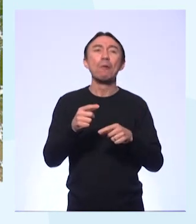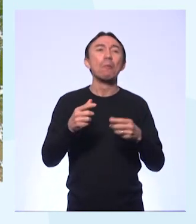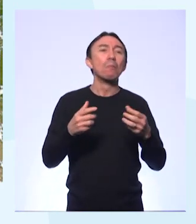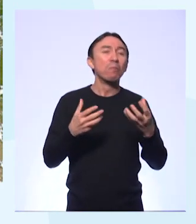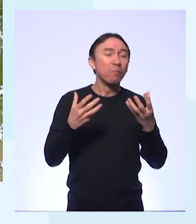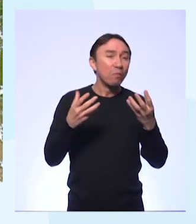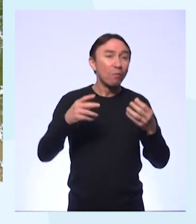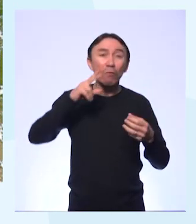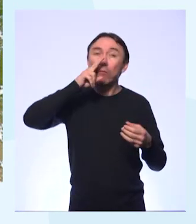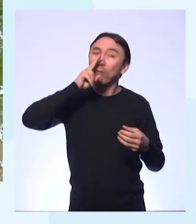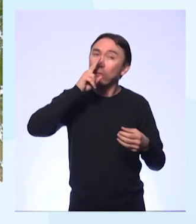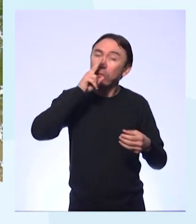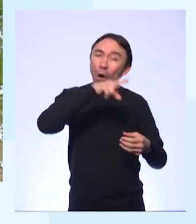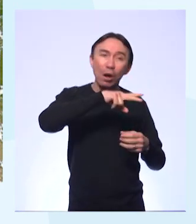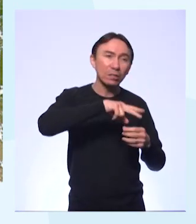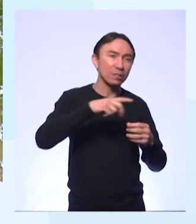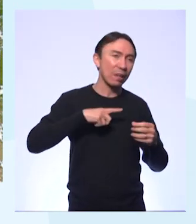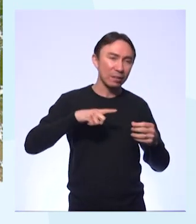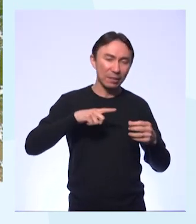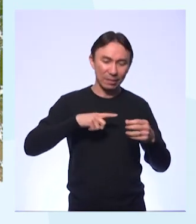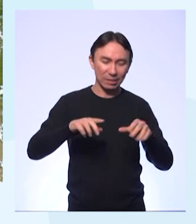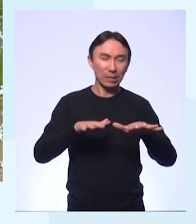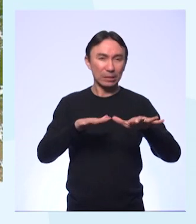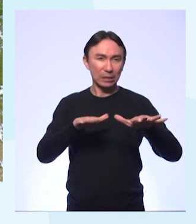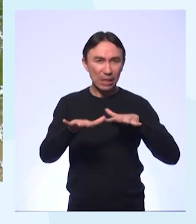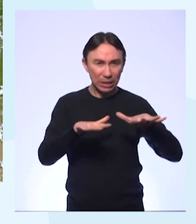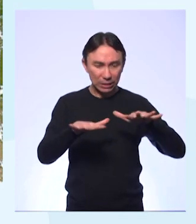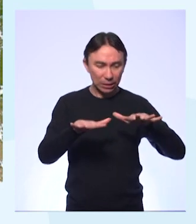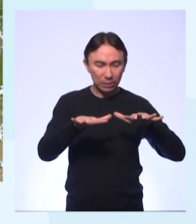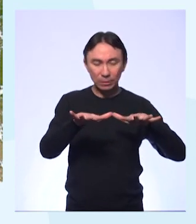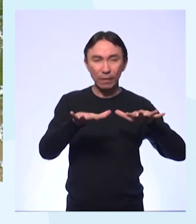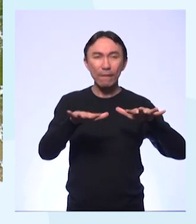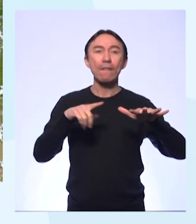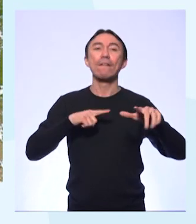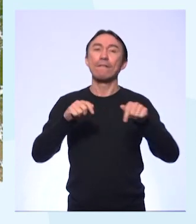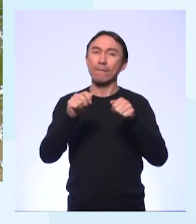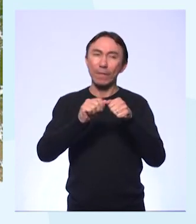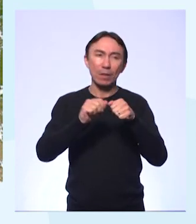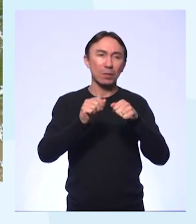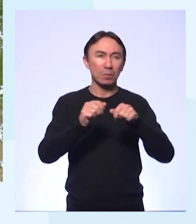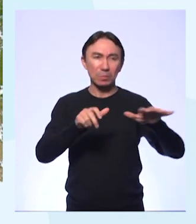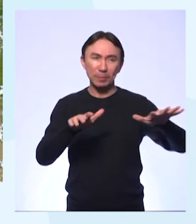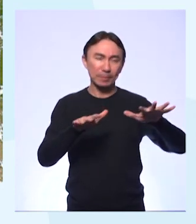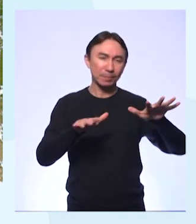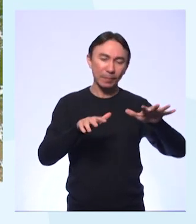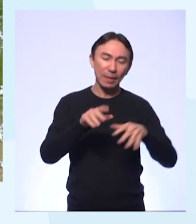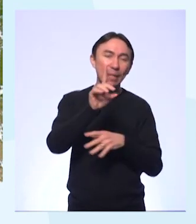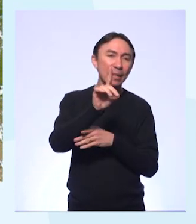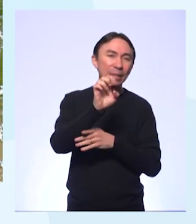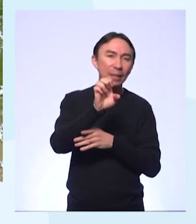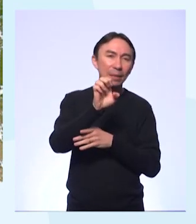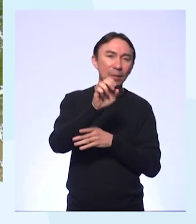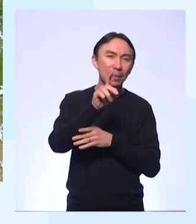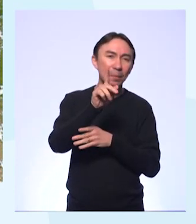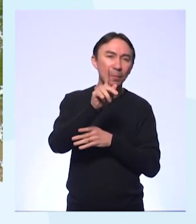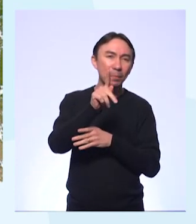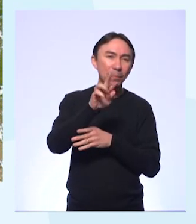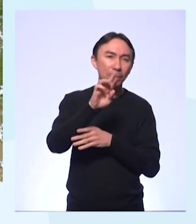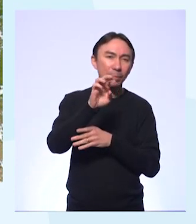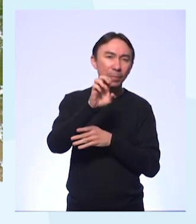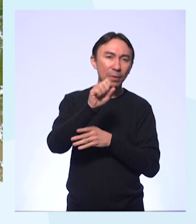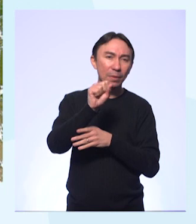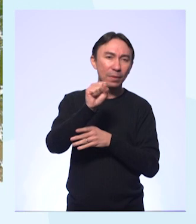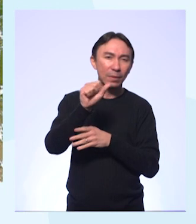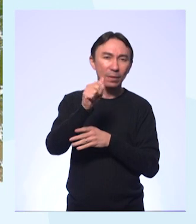pelos movimentos tectônicos na região da África. Isso é importante retratar, porque ela faz parte aí também do Vale do Rift, que é